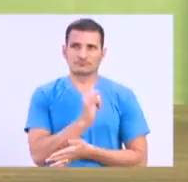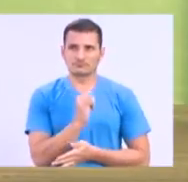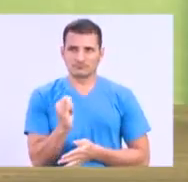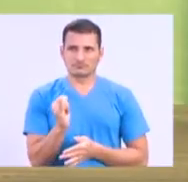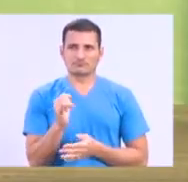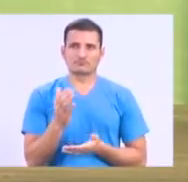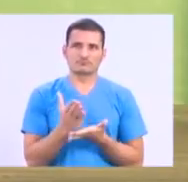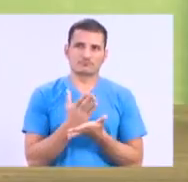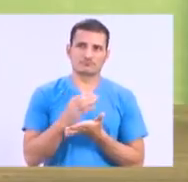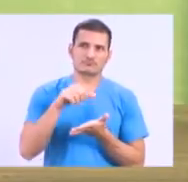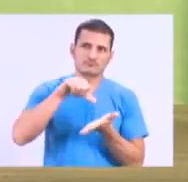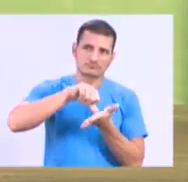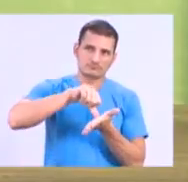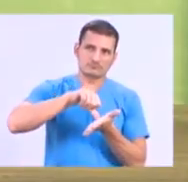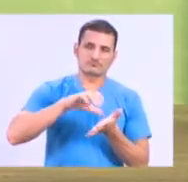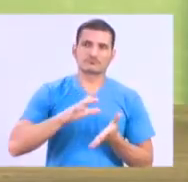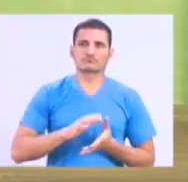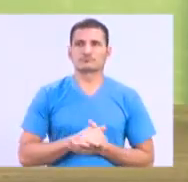alguns polos,